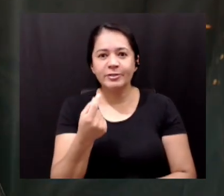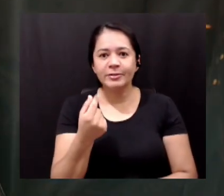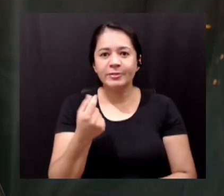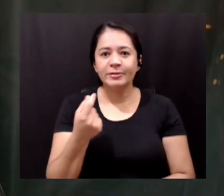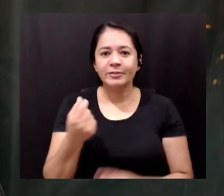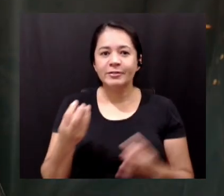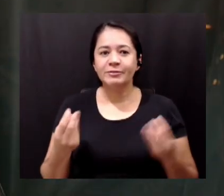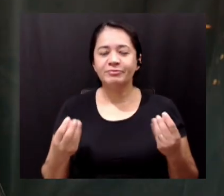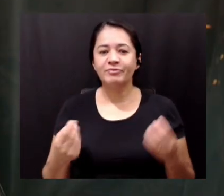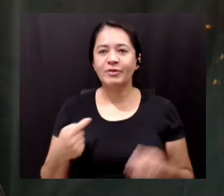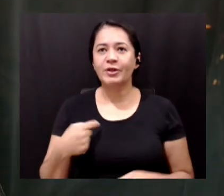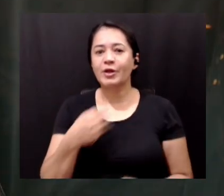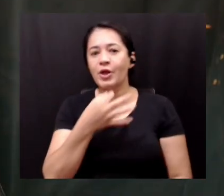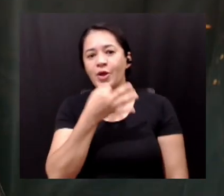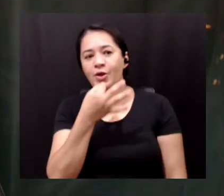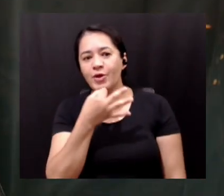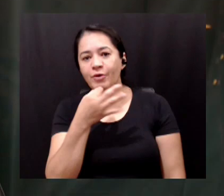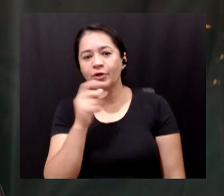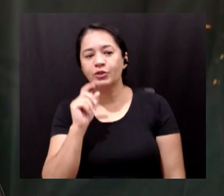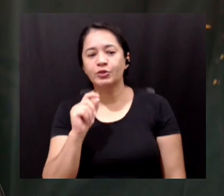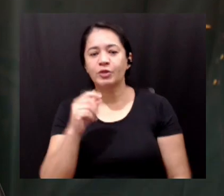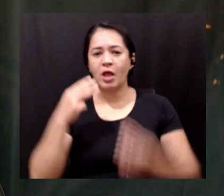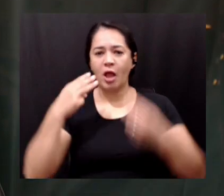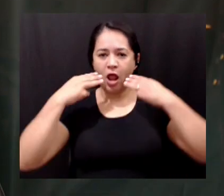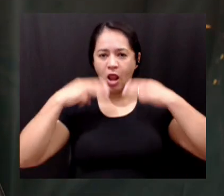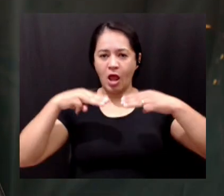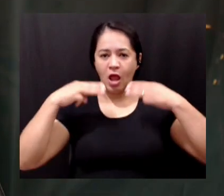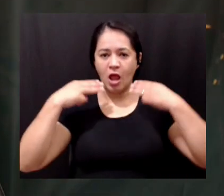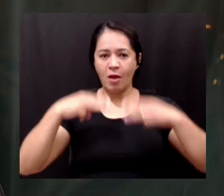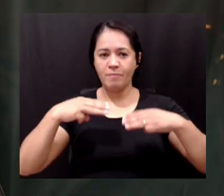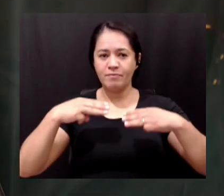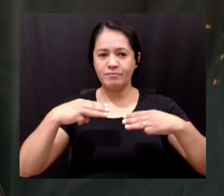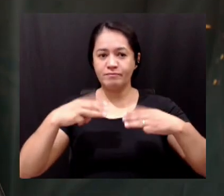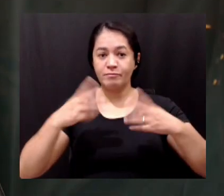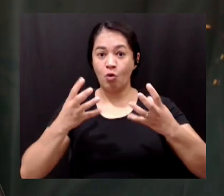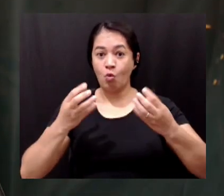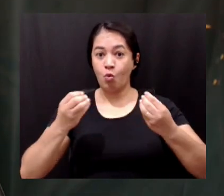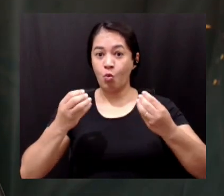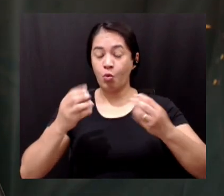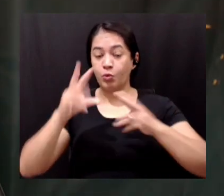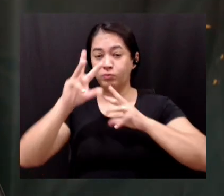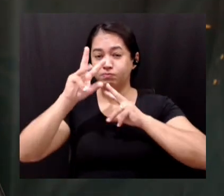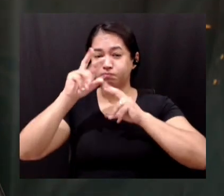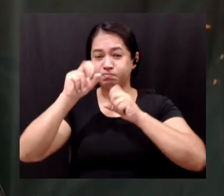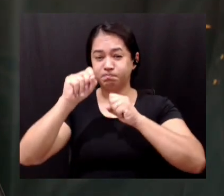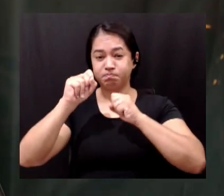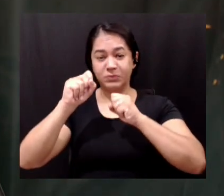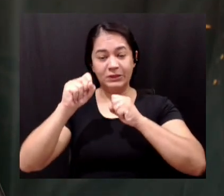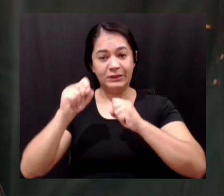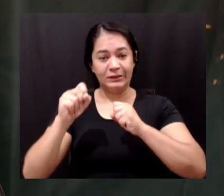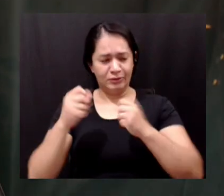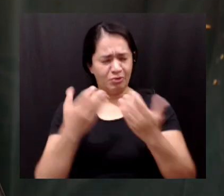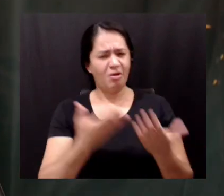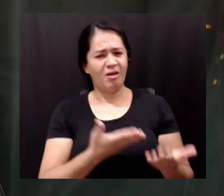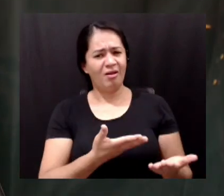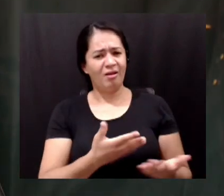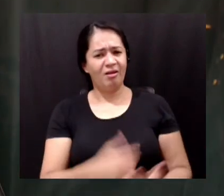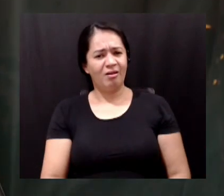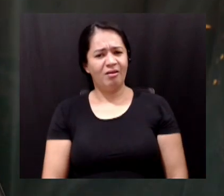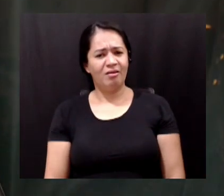que o marketing desse mercado, ele é muito forte, né, Leonan e Dr. Carlos, porque é algo